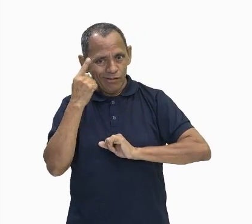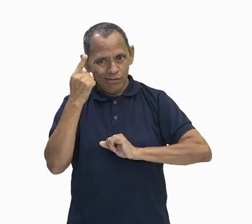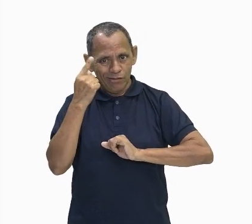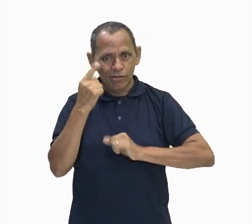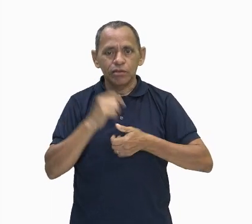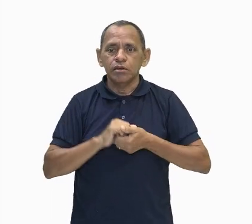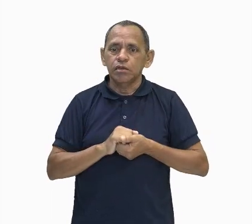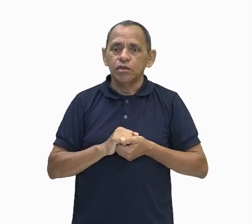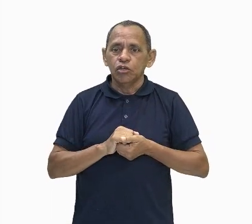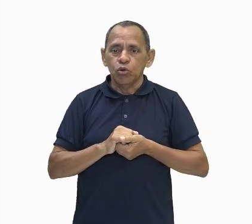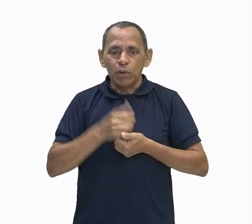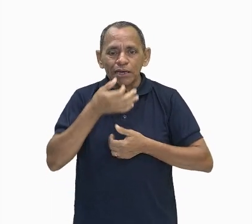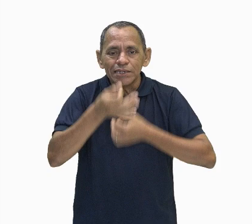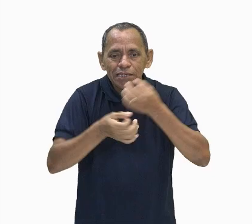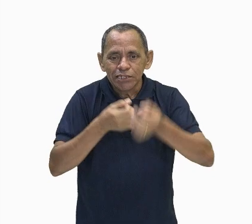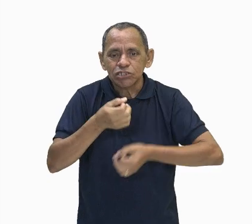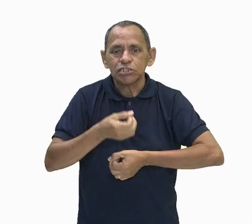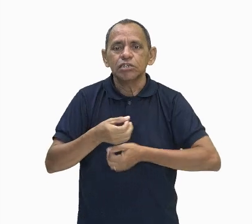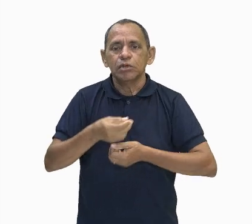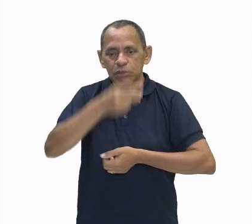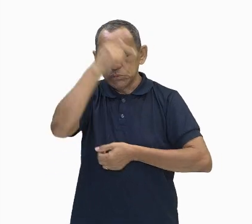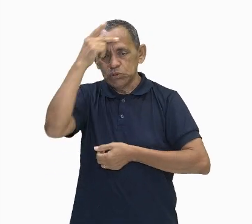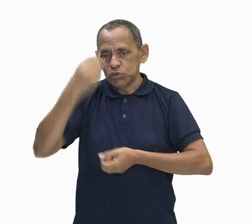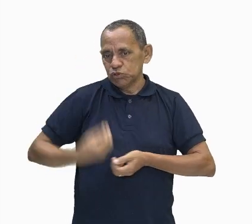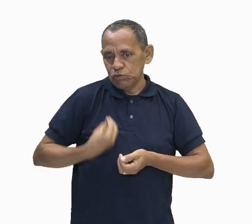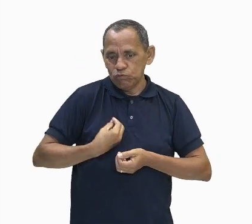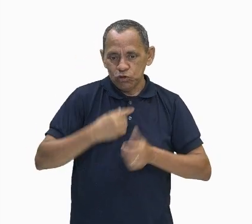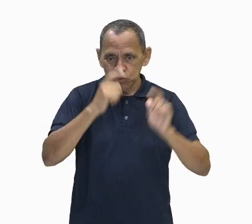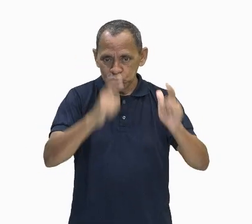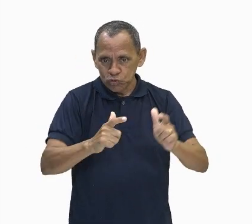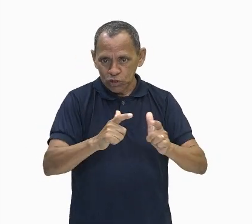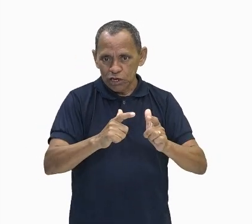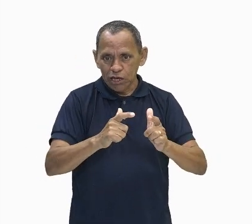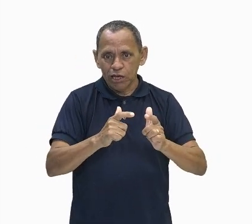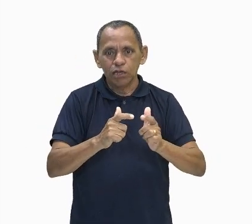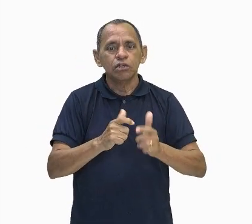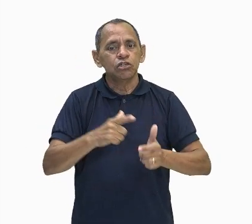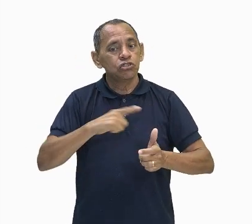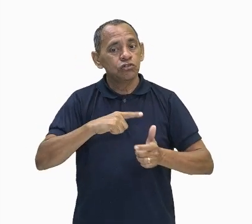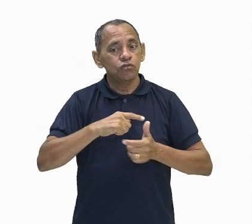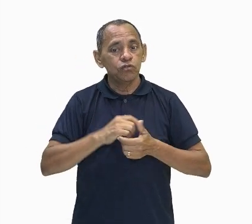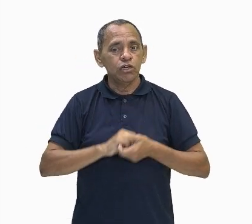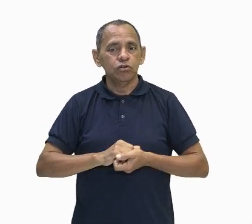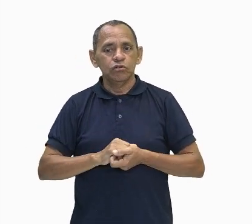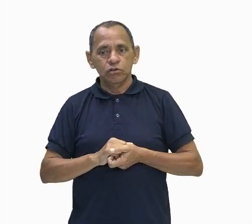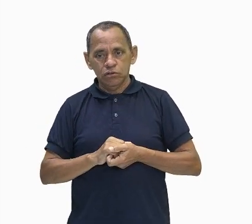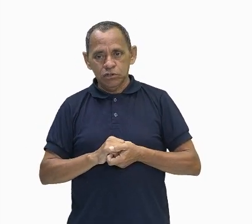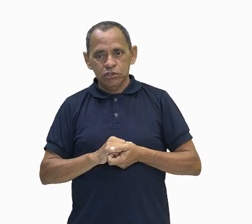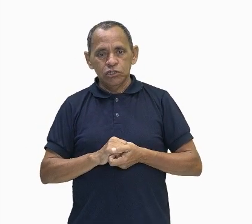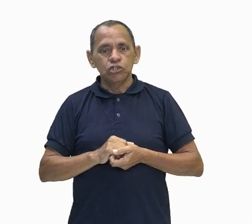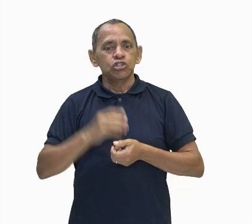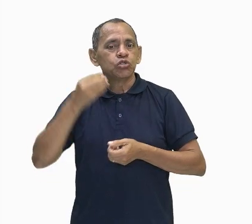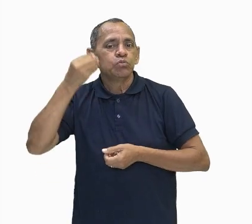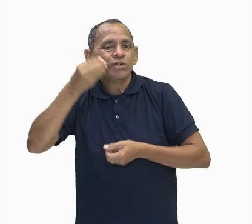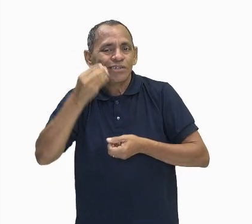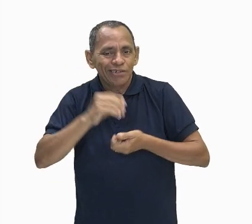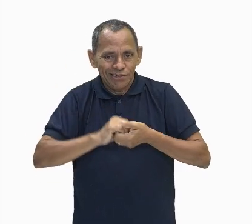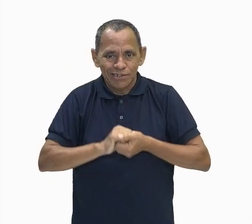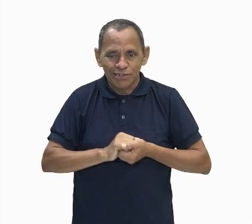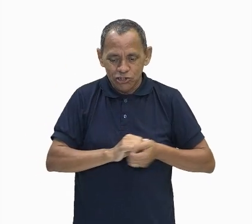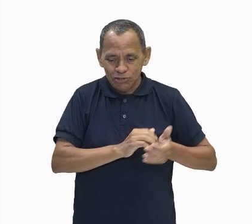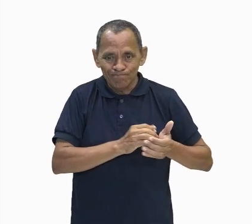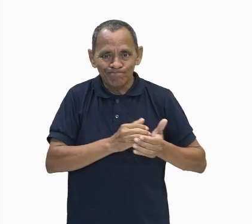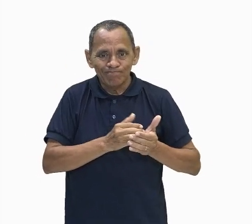desumanização que essas pessoas que foram vítimas passaram quando sofreram esse ataque. E, certamente, é um